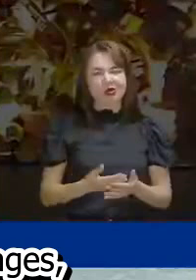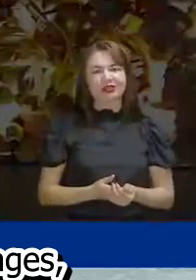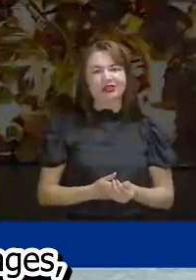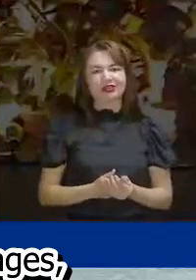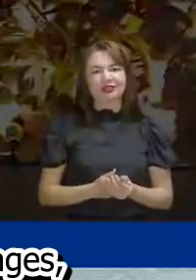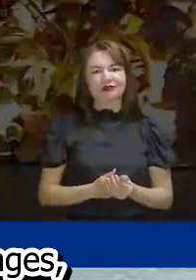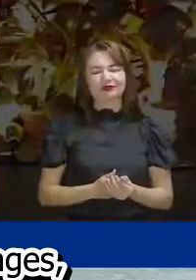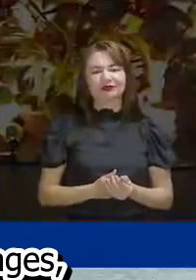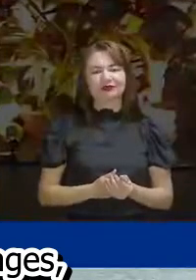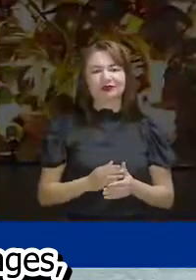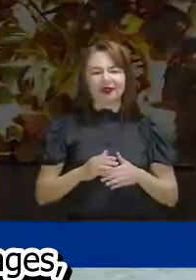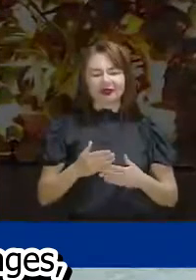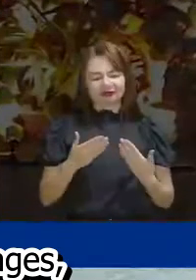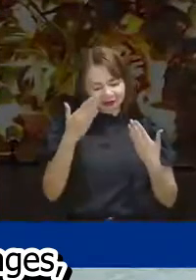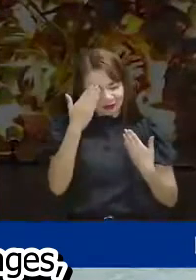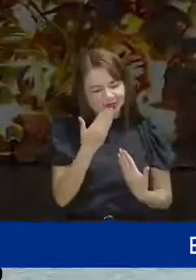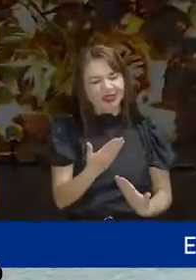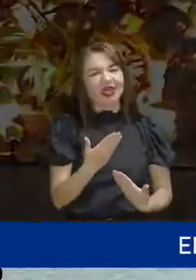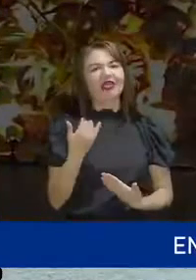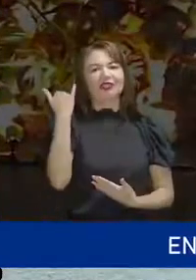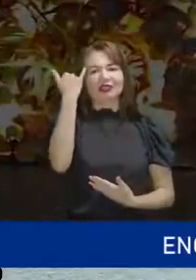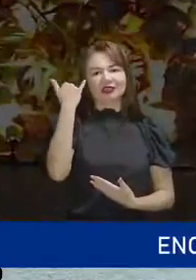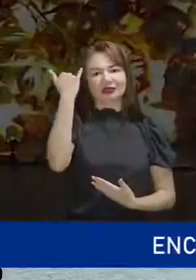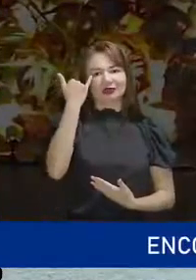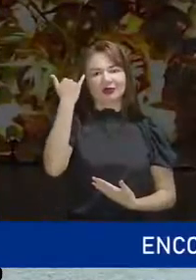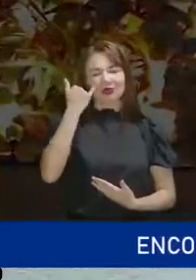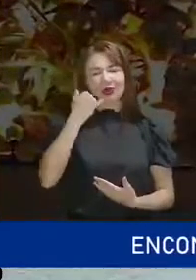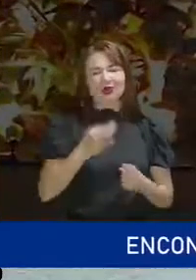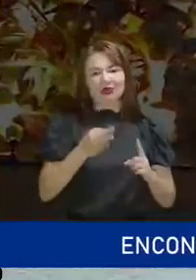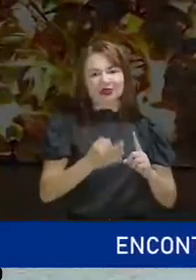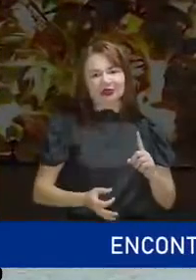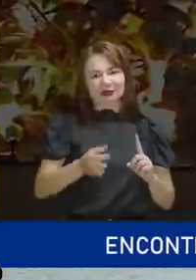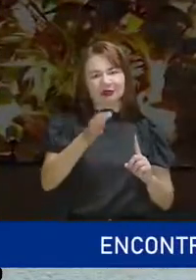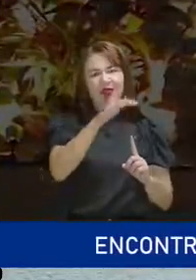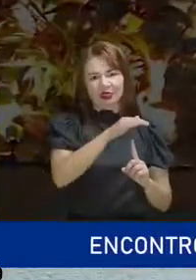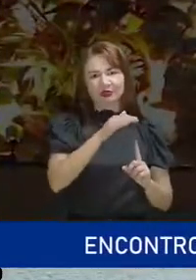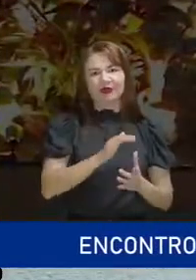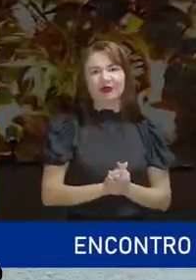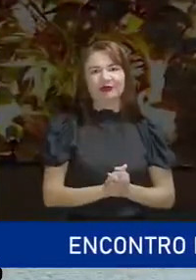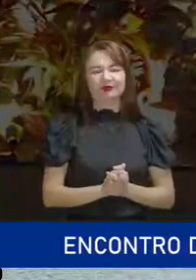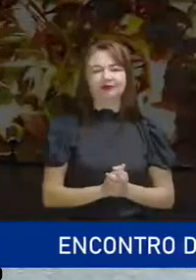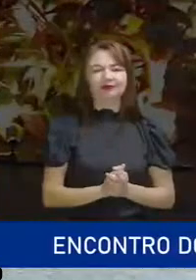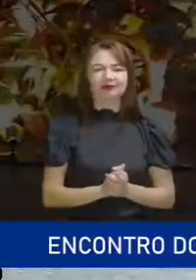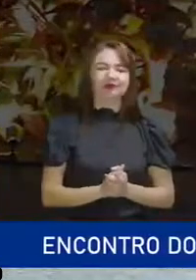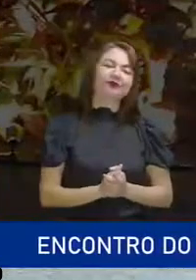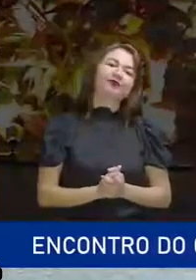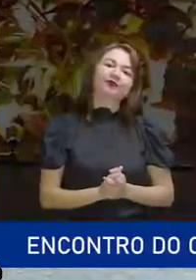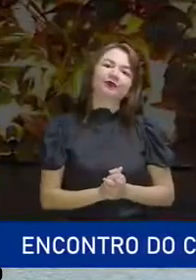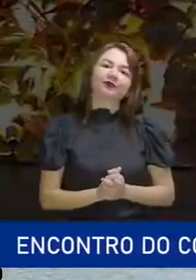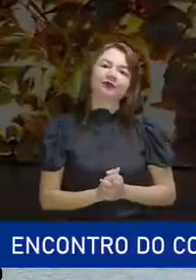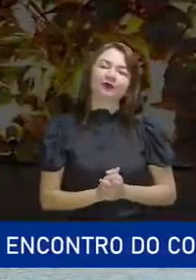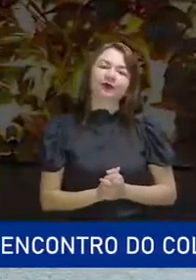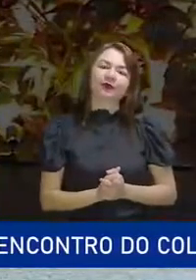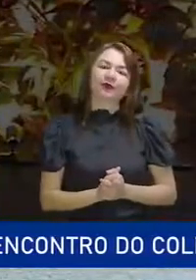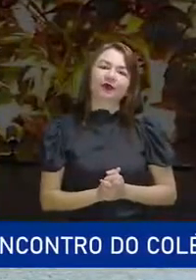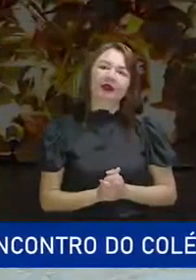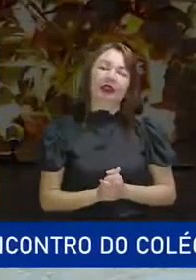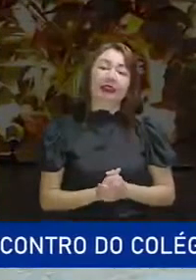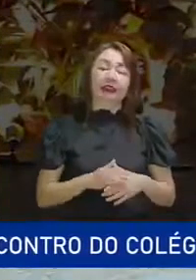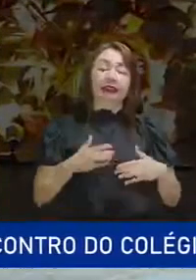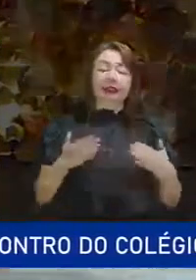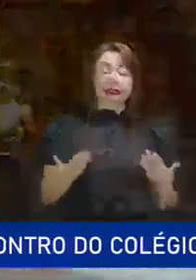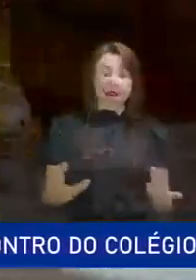receptividade da equipe do desembargador João Lage, que aqui agradeço pela acolhida ao COPTREL. Mas,